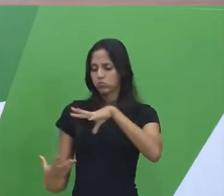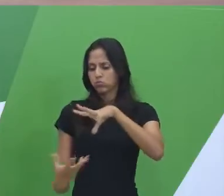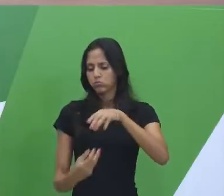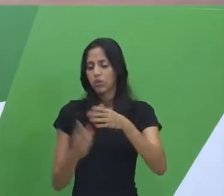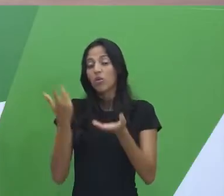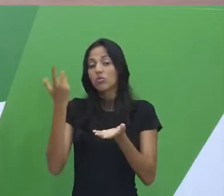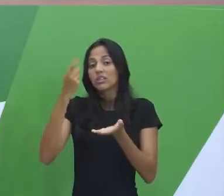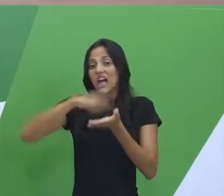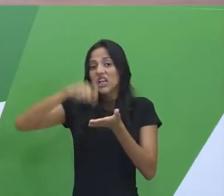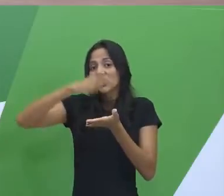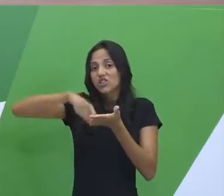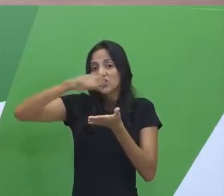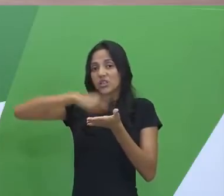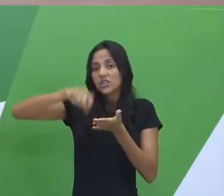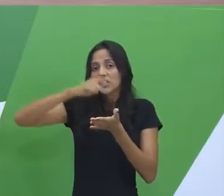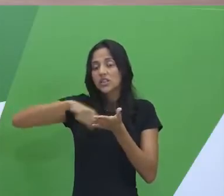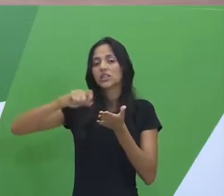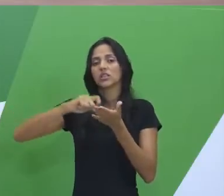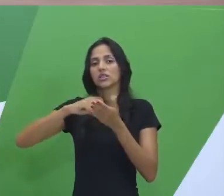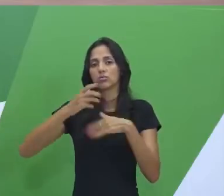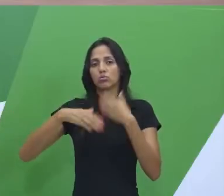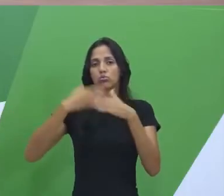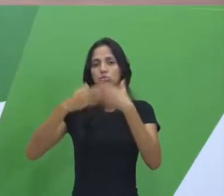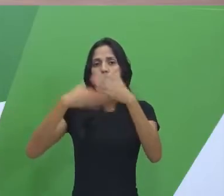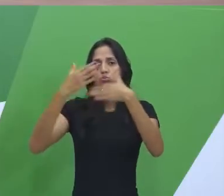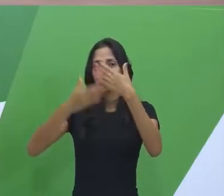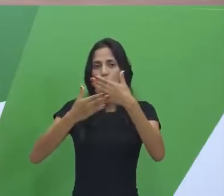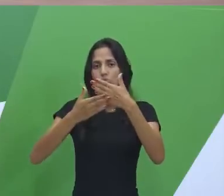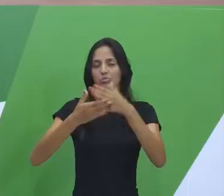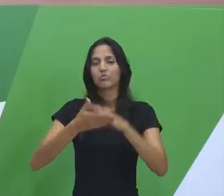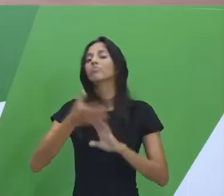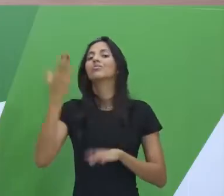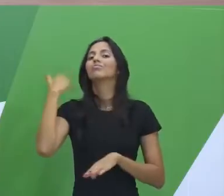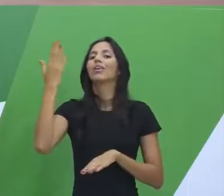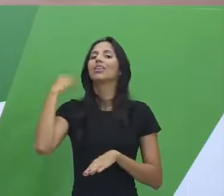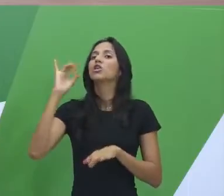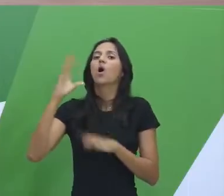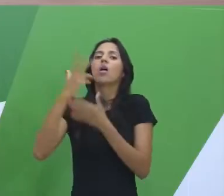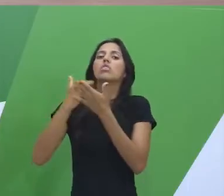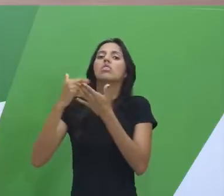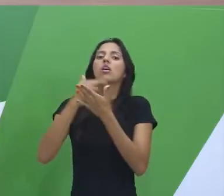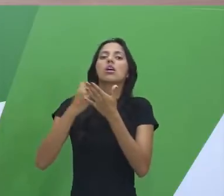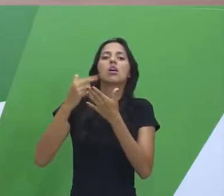escrita, mas nós vamos ver como foi que surgiu. Surgiu dentro de